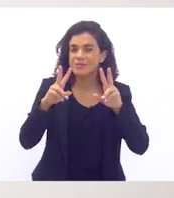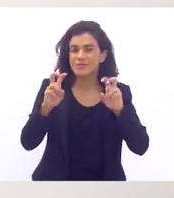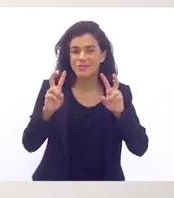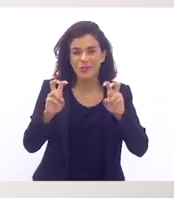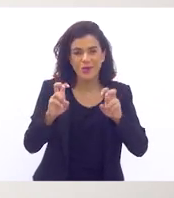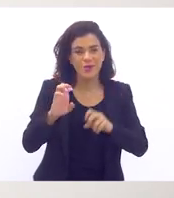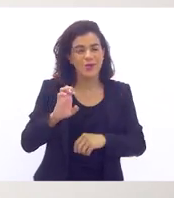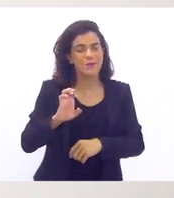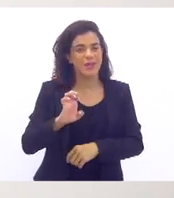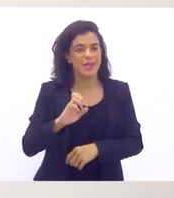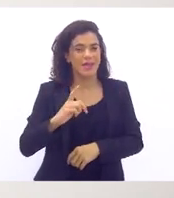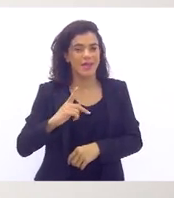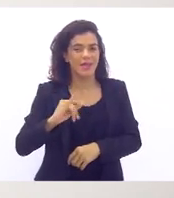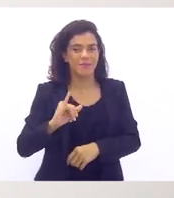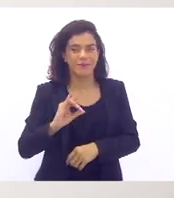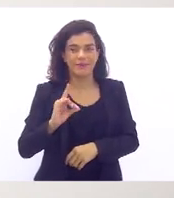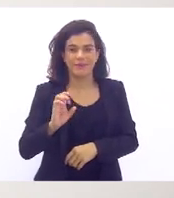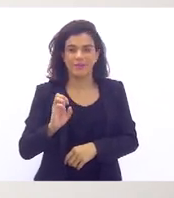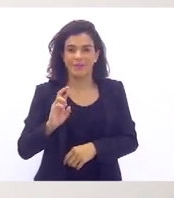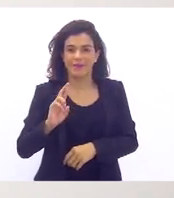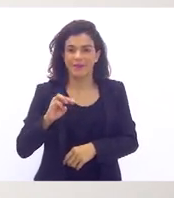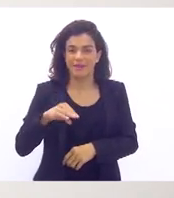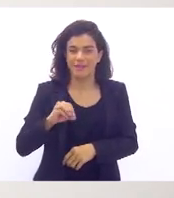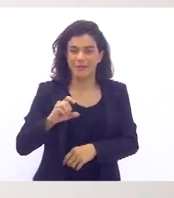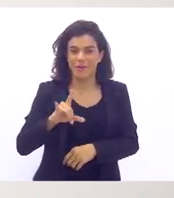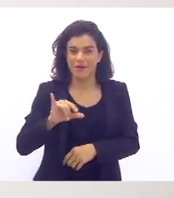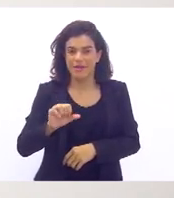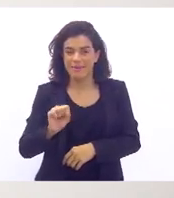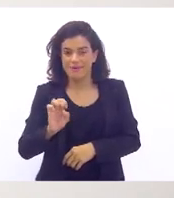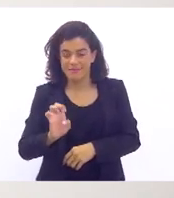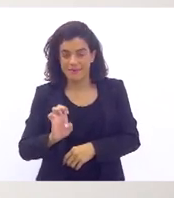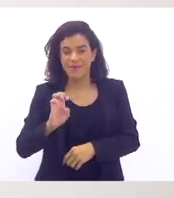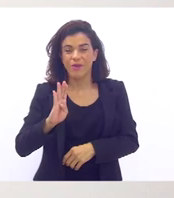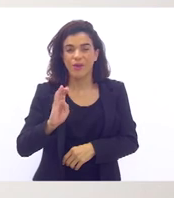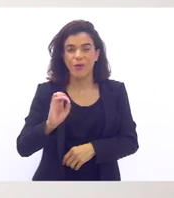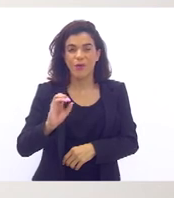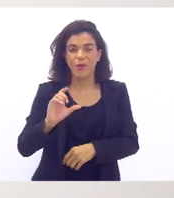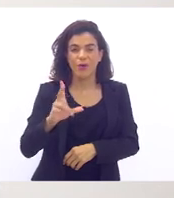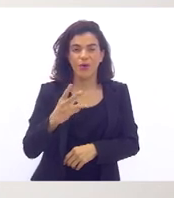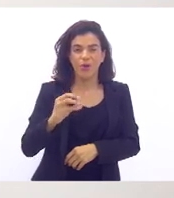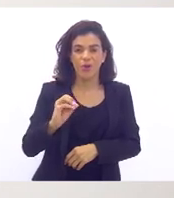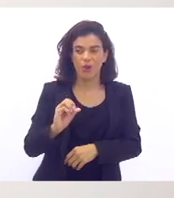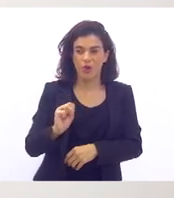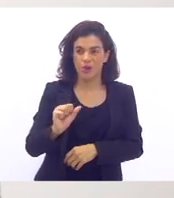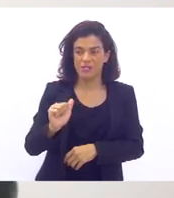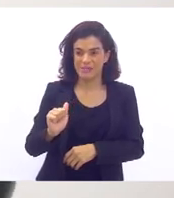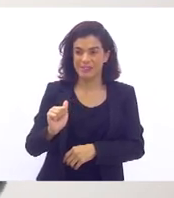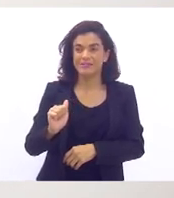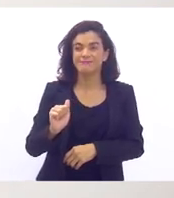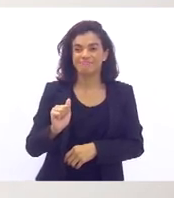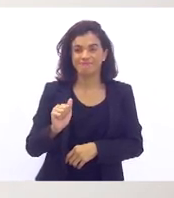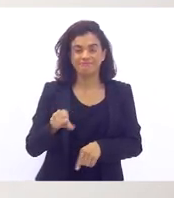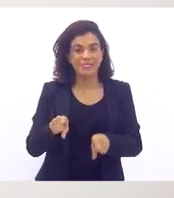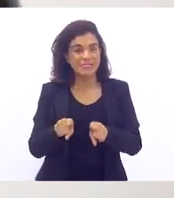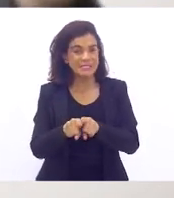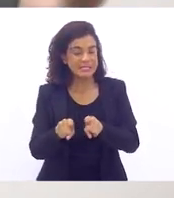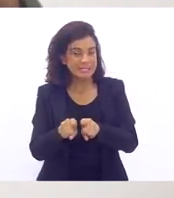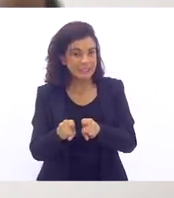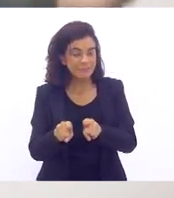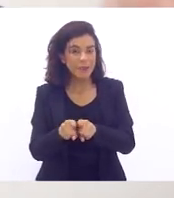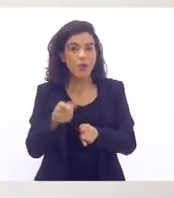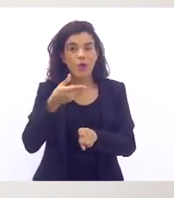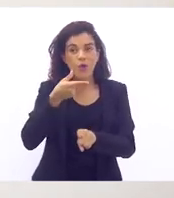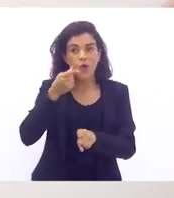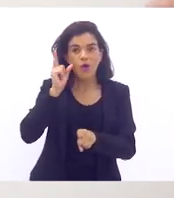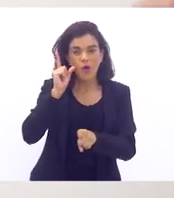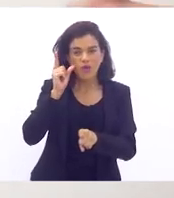agradeço muito a repercussão quem vem se tomando não só na casa ontem